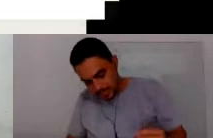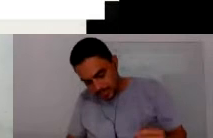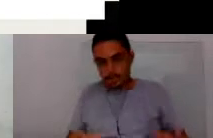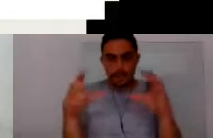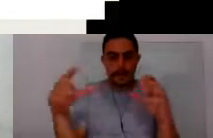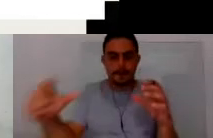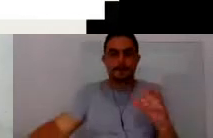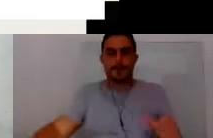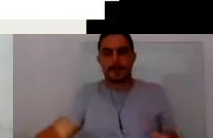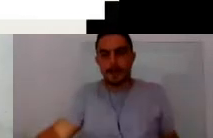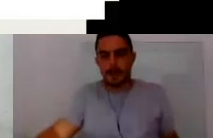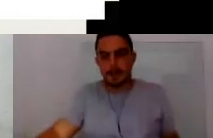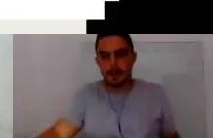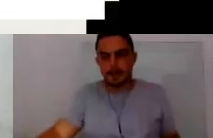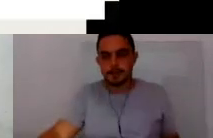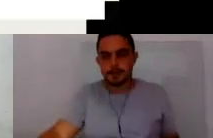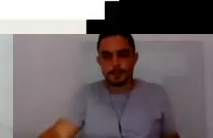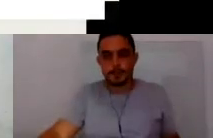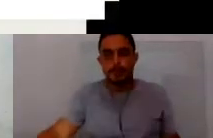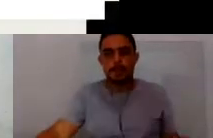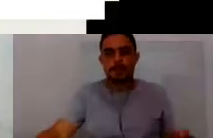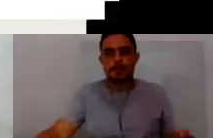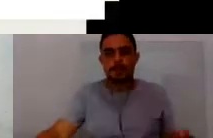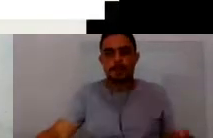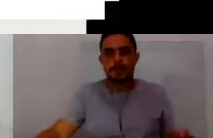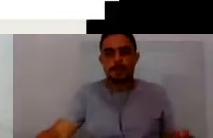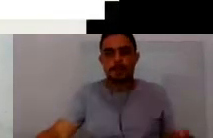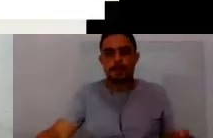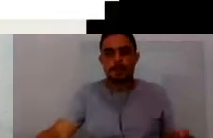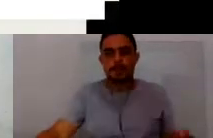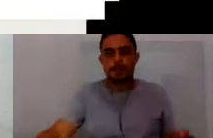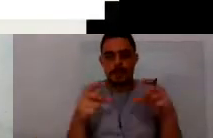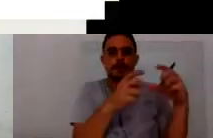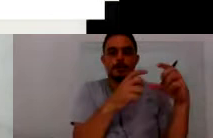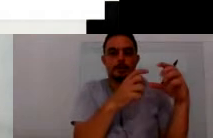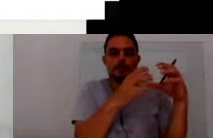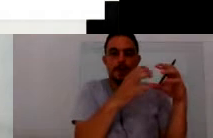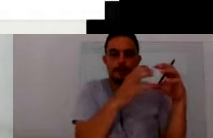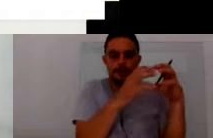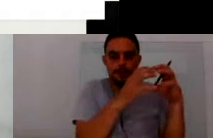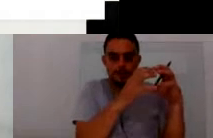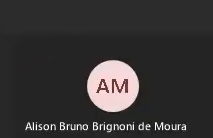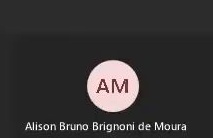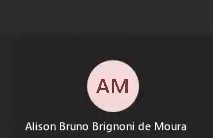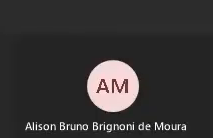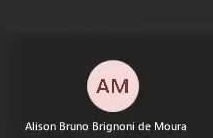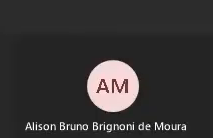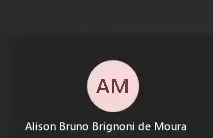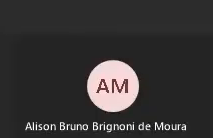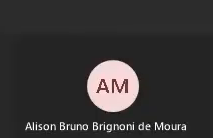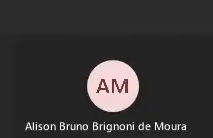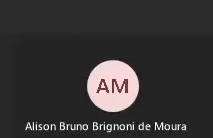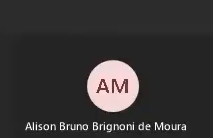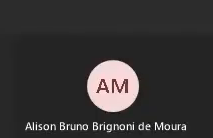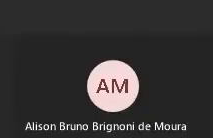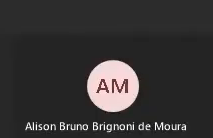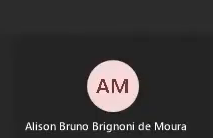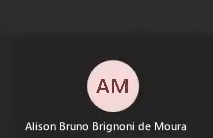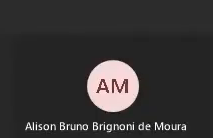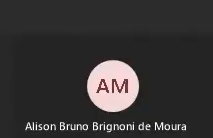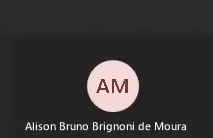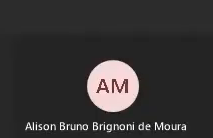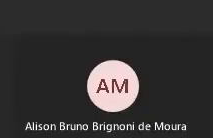massa seca. Então se eu pego, por exemplo, a quantidade de massa da amostra com